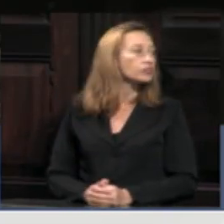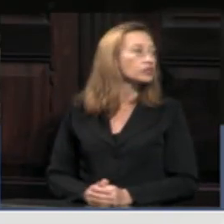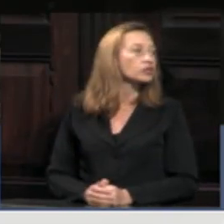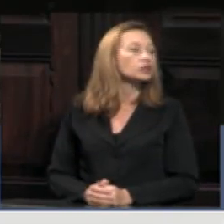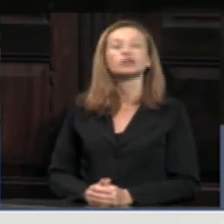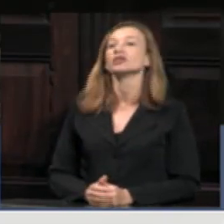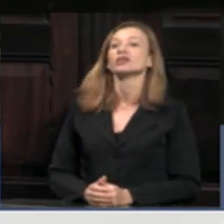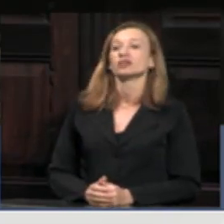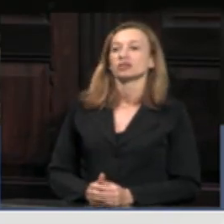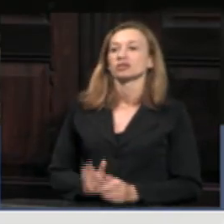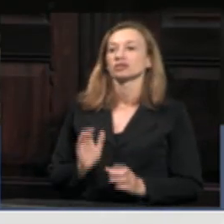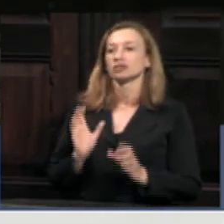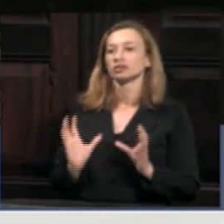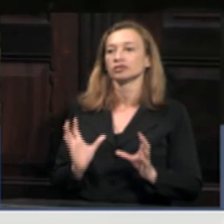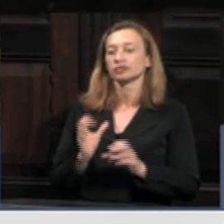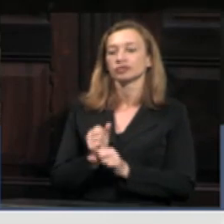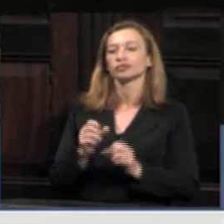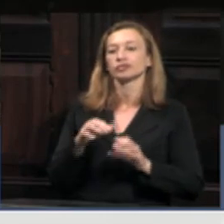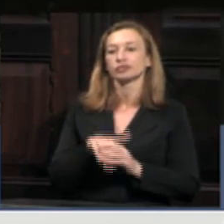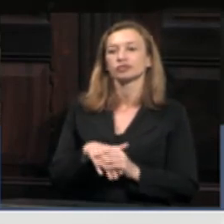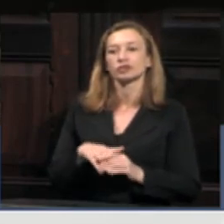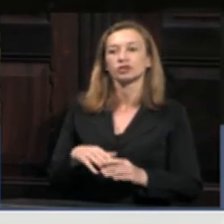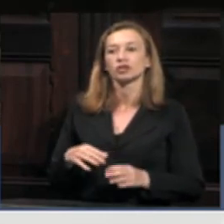Veto total aposto ao projeto de lei